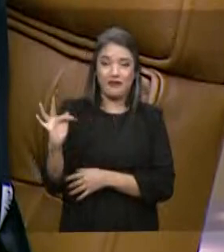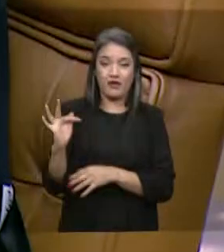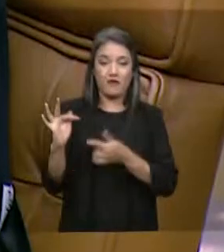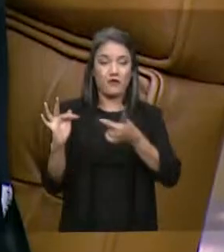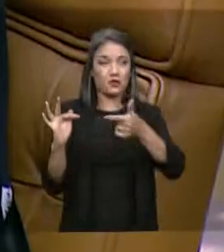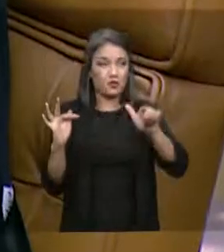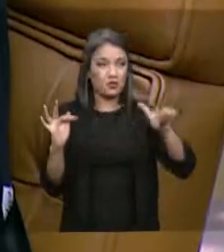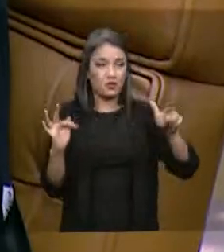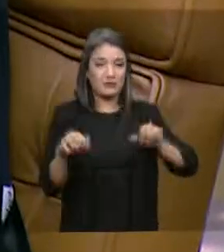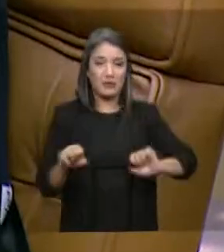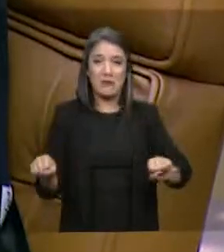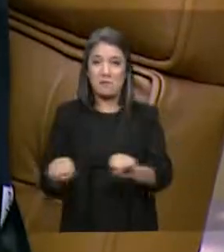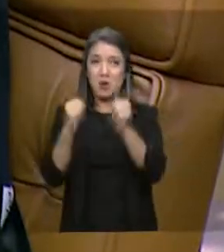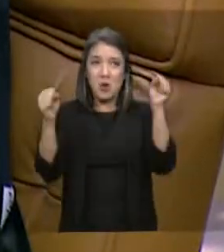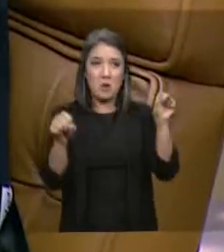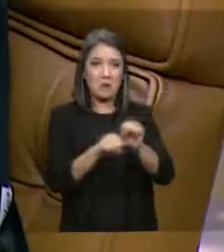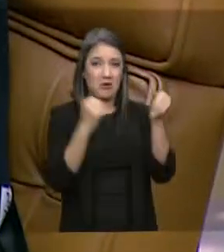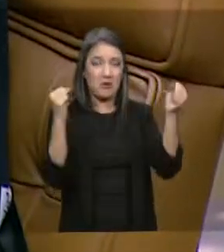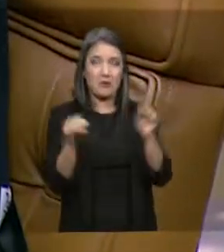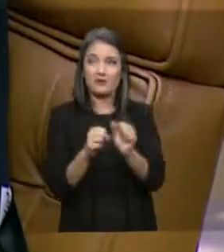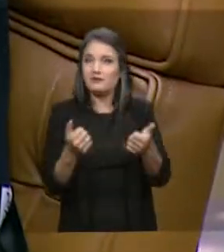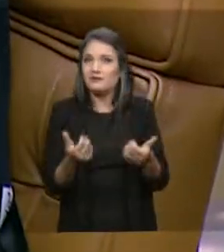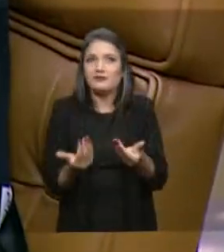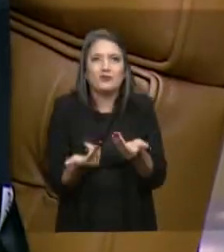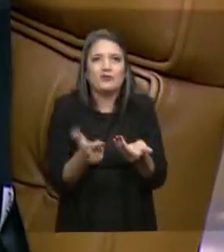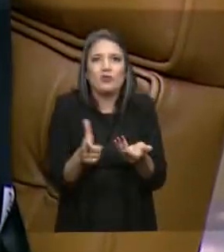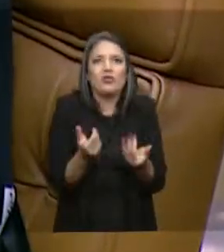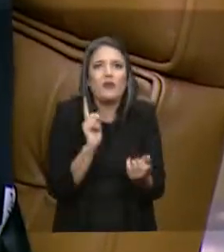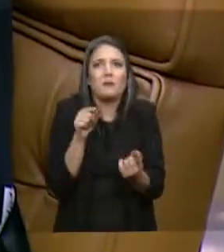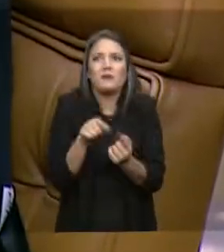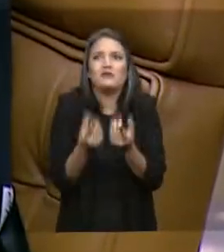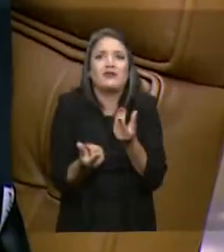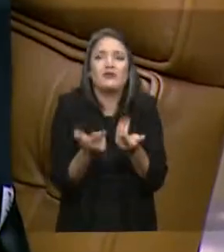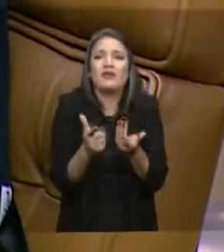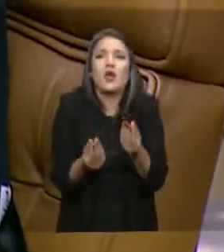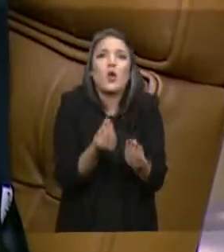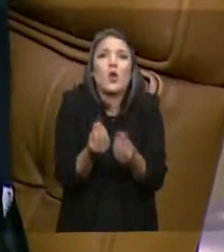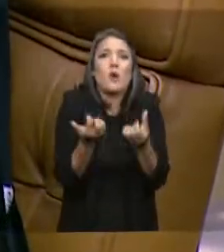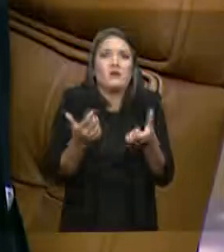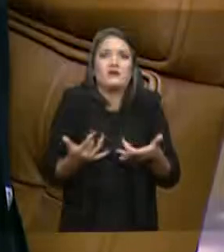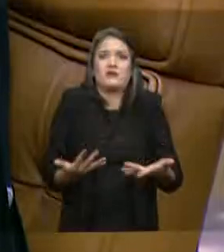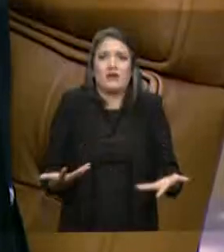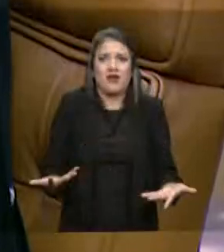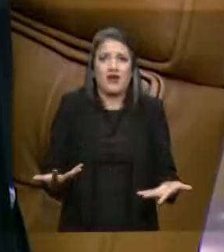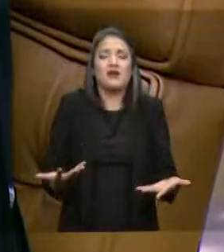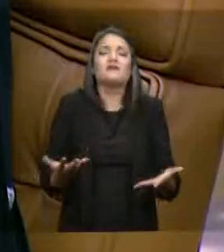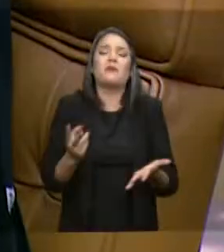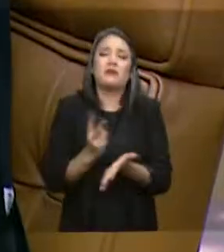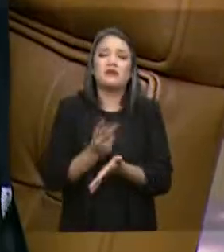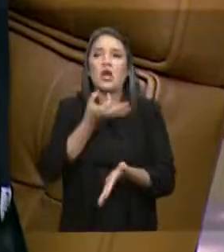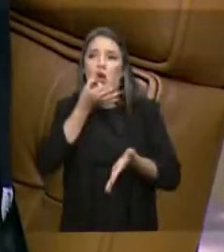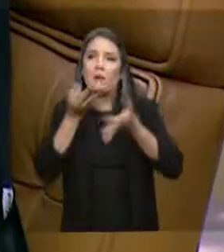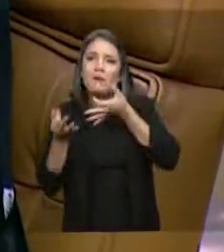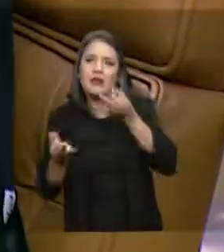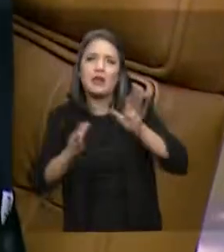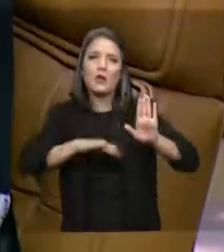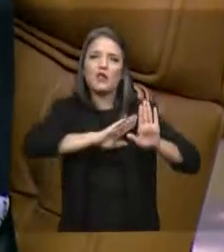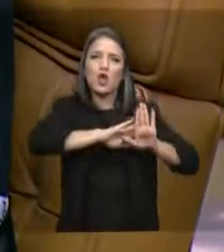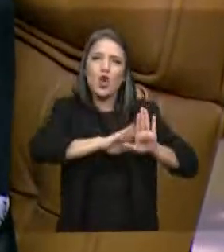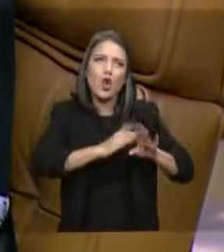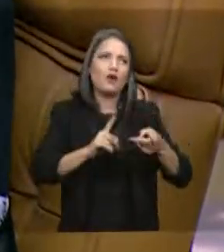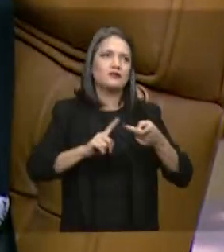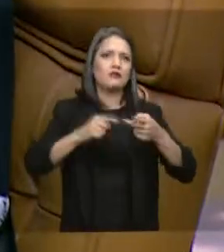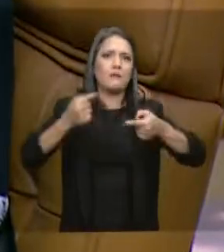do fundo mas discordâncias que possam haver ideológicas políticas